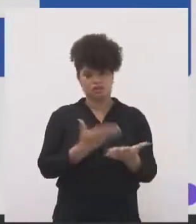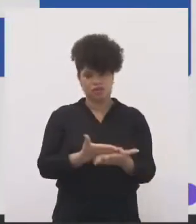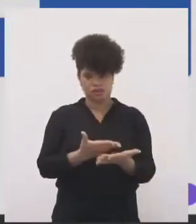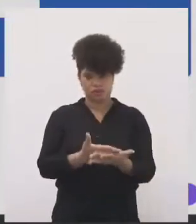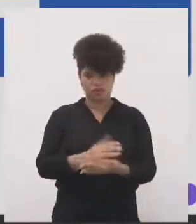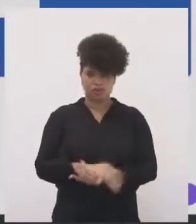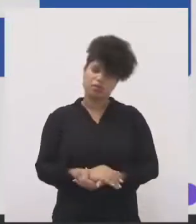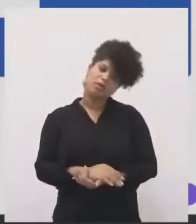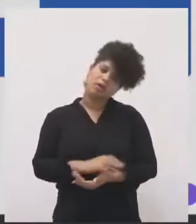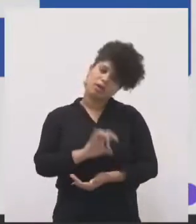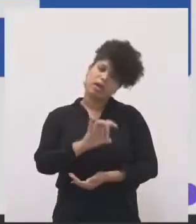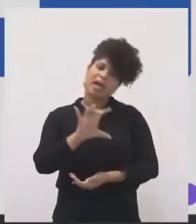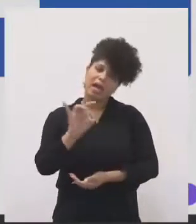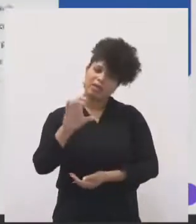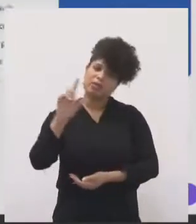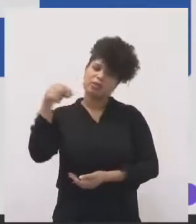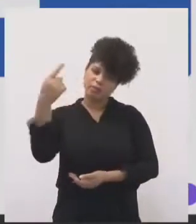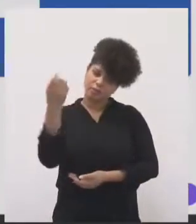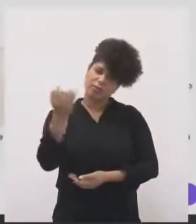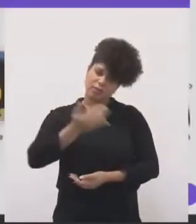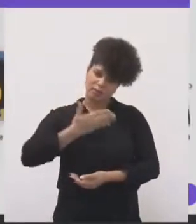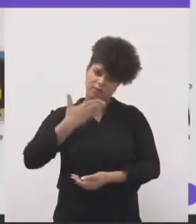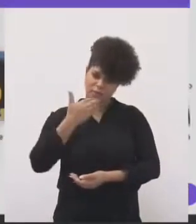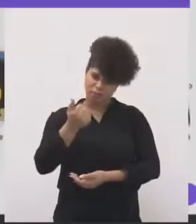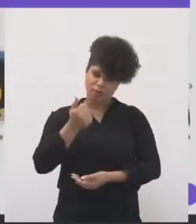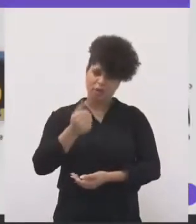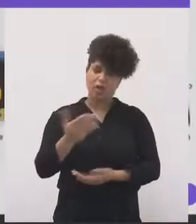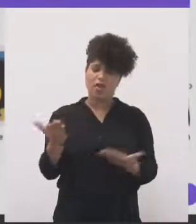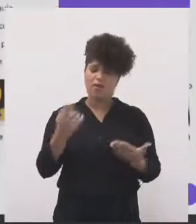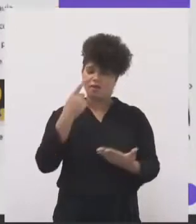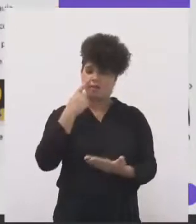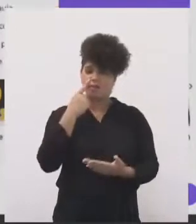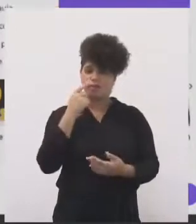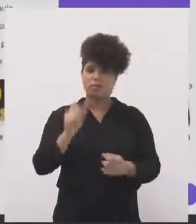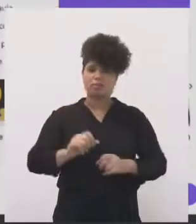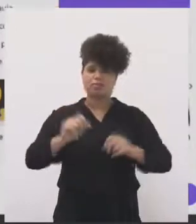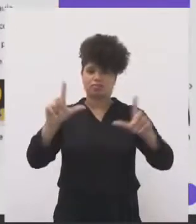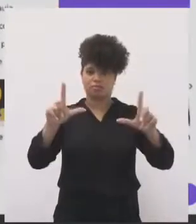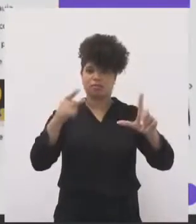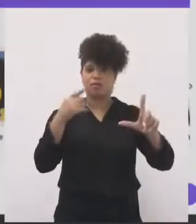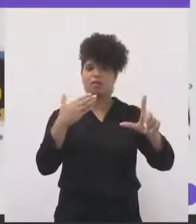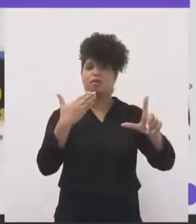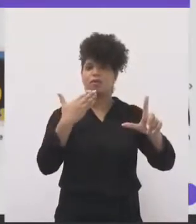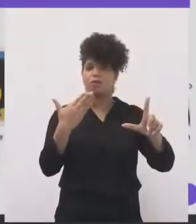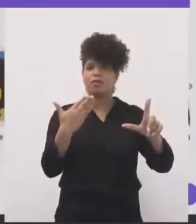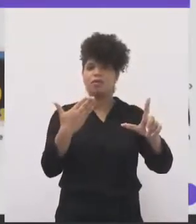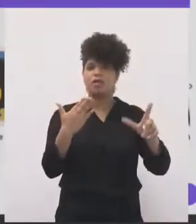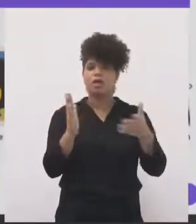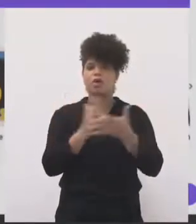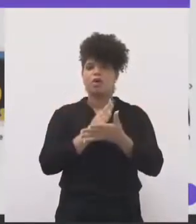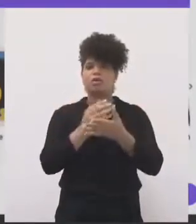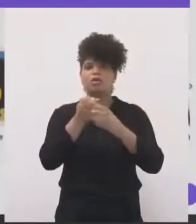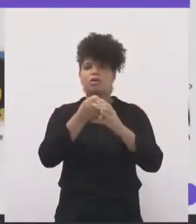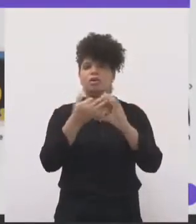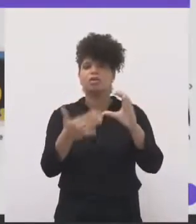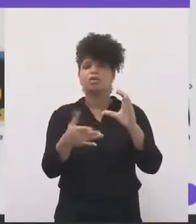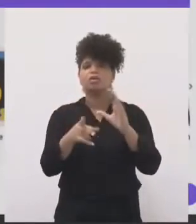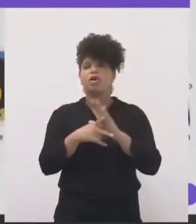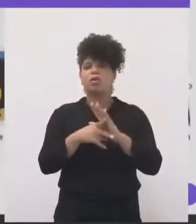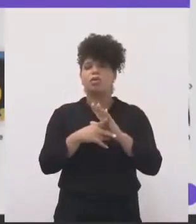de cada uma delas daqui a pouco. Eu vou voltar só para a página inicial para mostrar as diferenças do